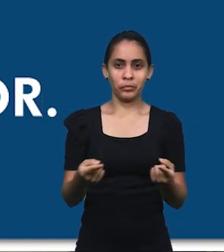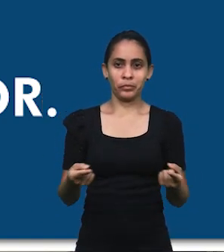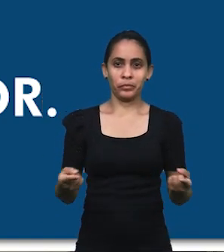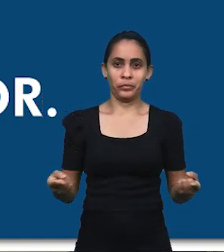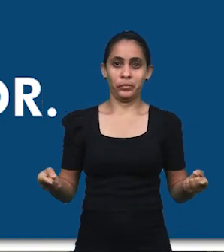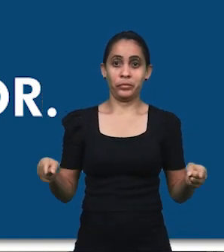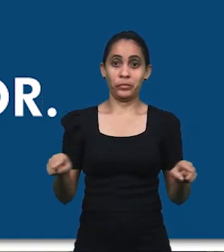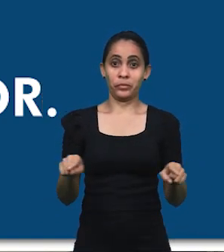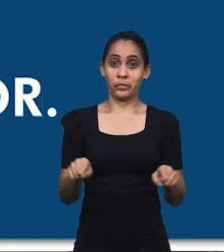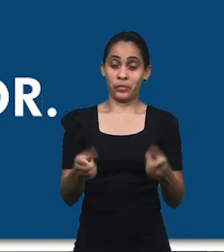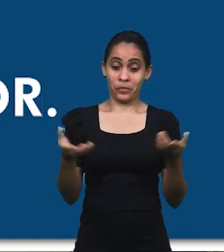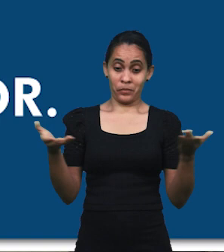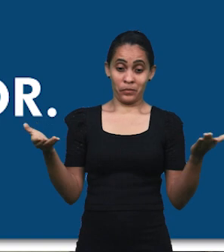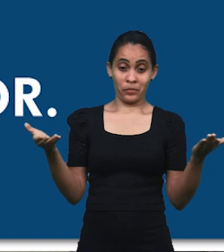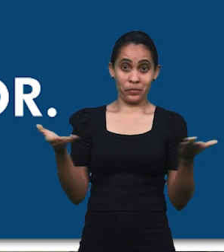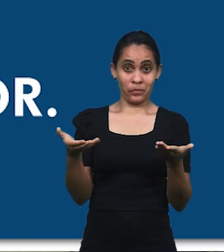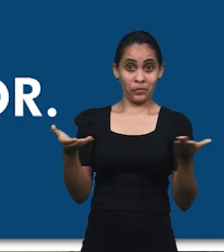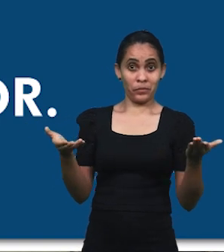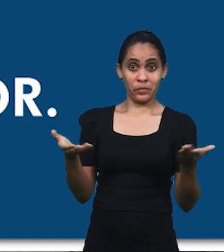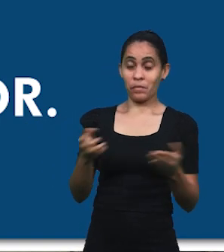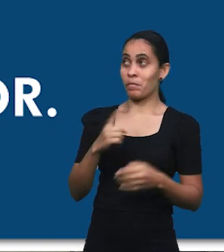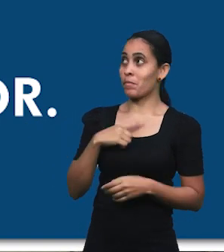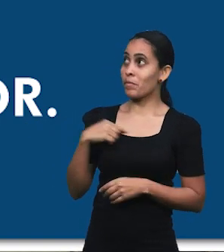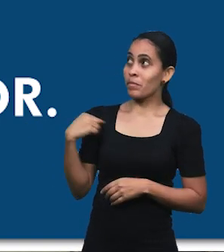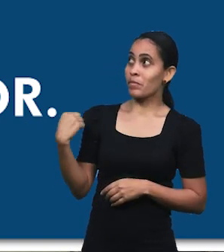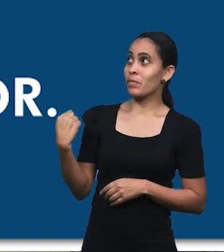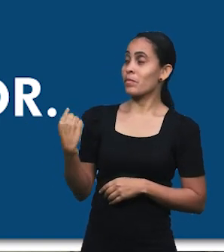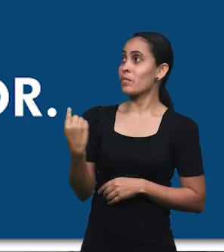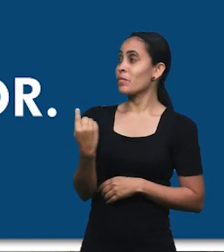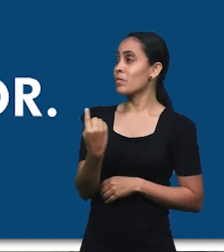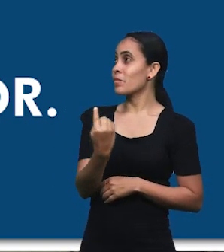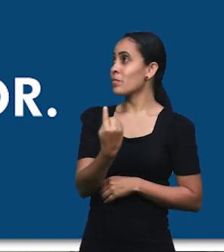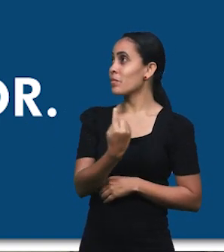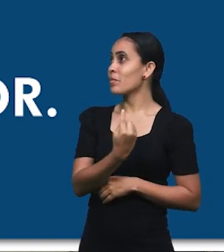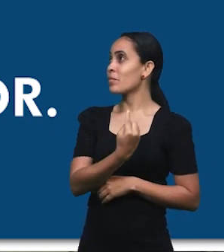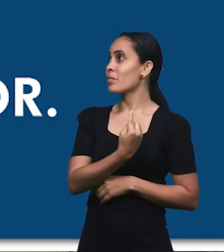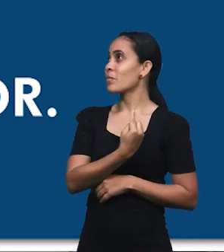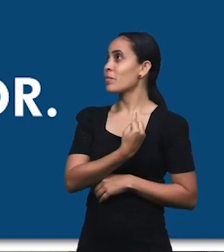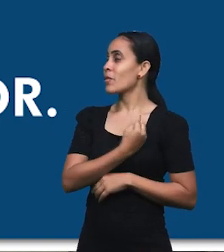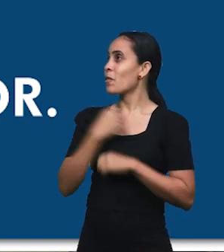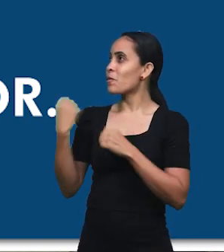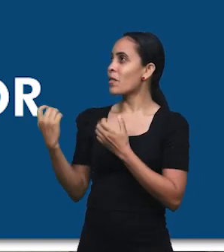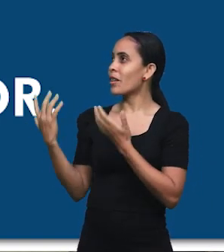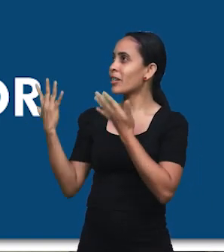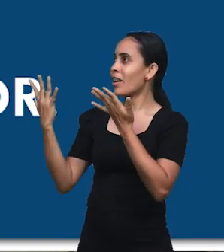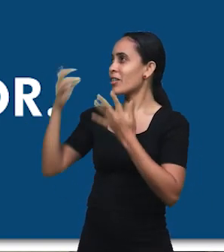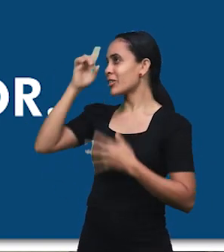Deus. Vimos trazer-te o nosso incenso,